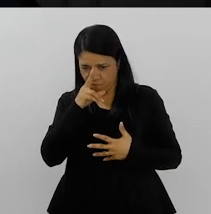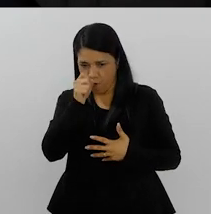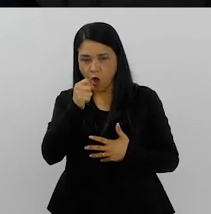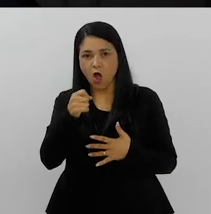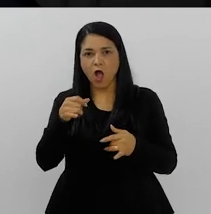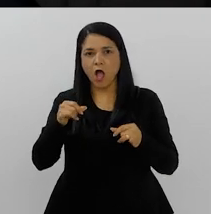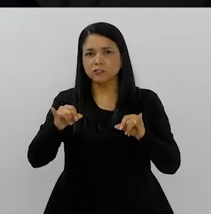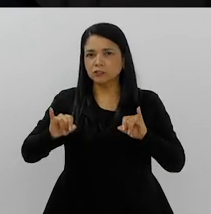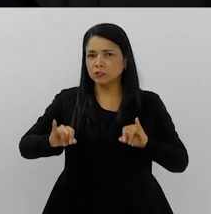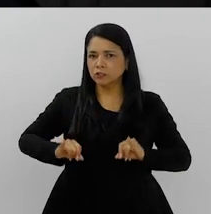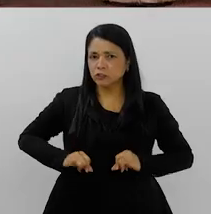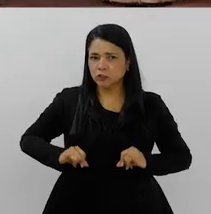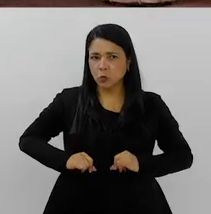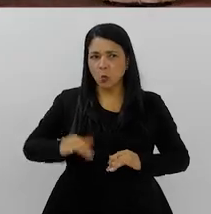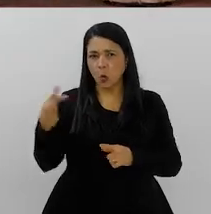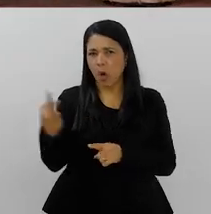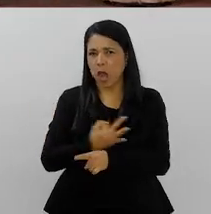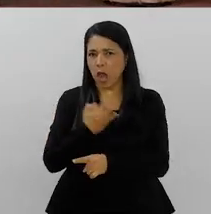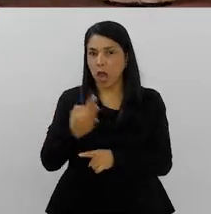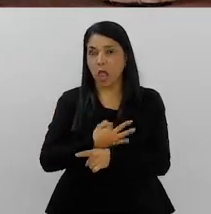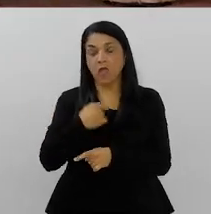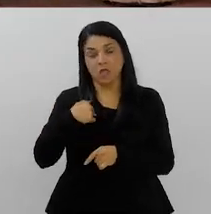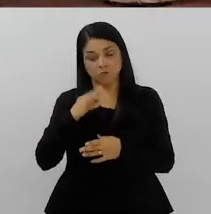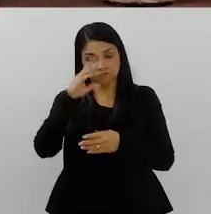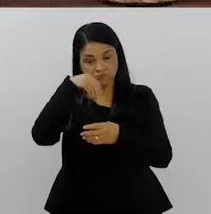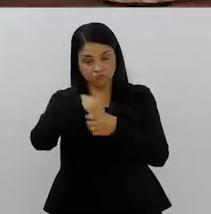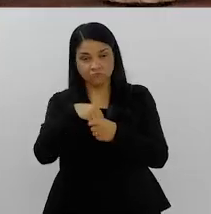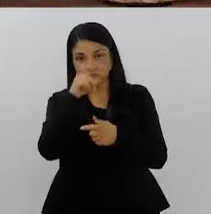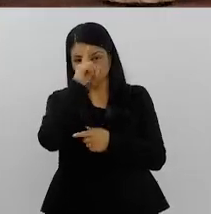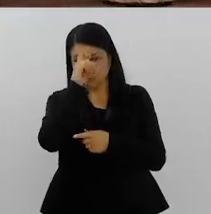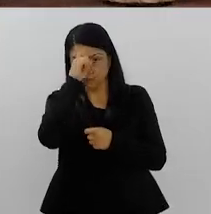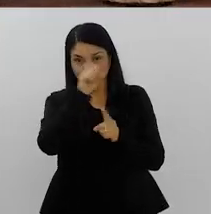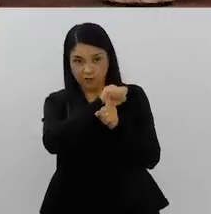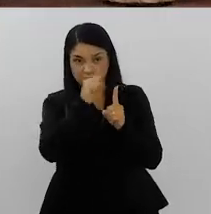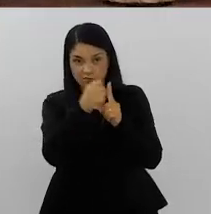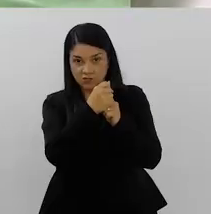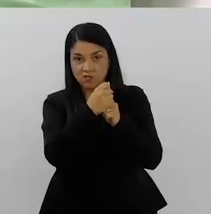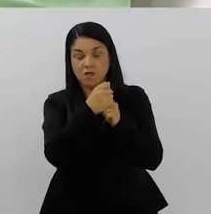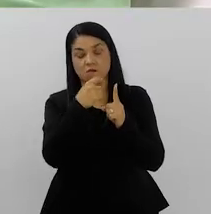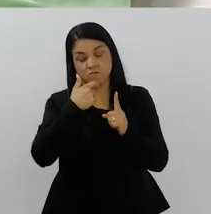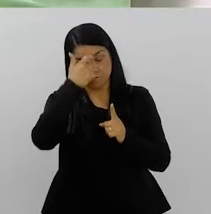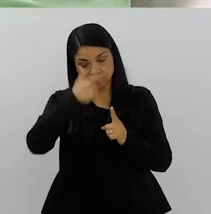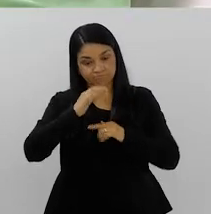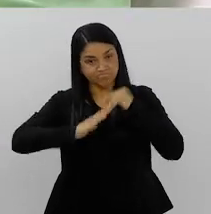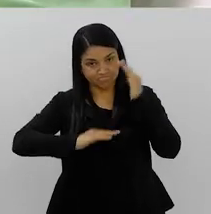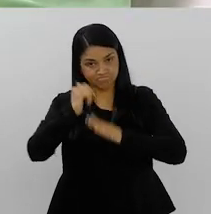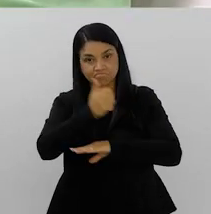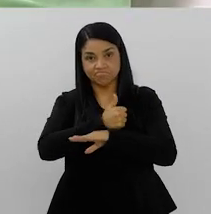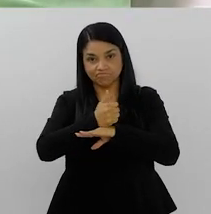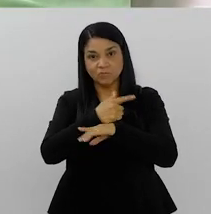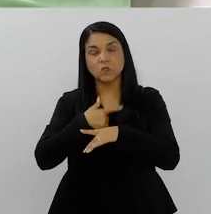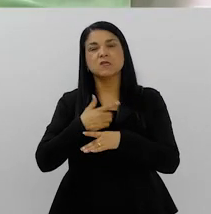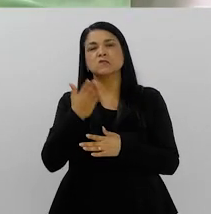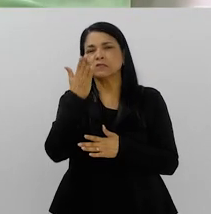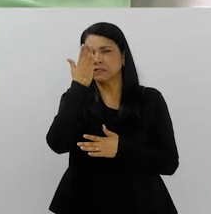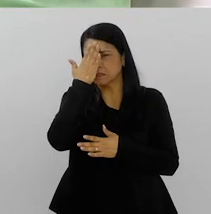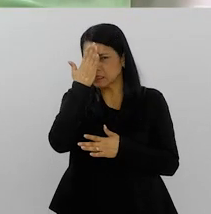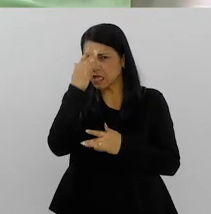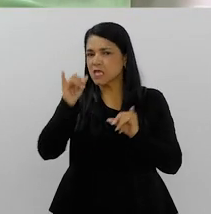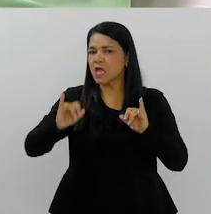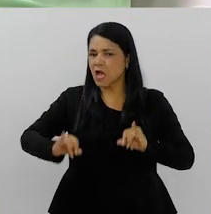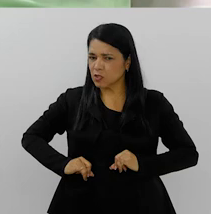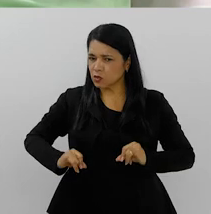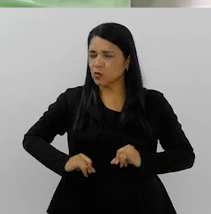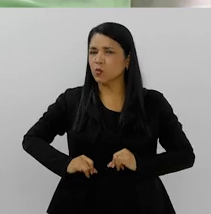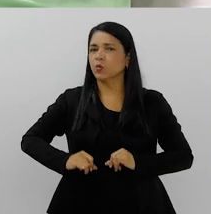forte Então ela aguenta todas as dores e eu trabalhei dentro do hospital eu sou assistente social e eu sei o quanto a